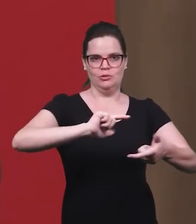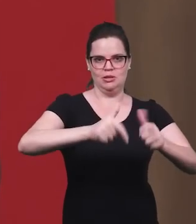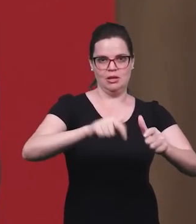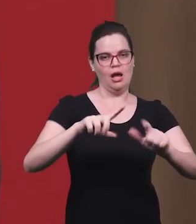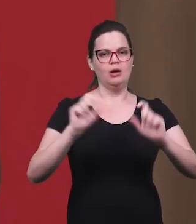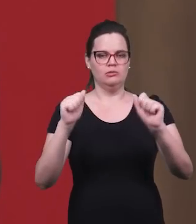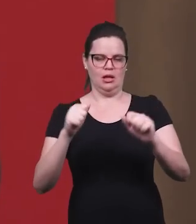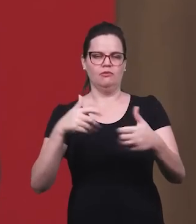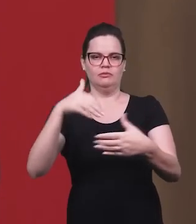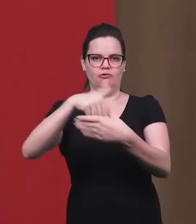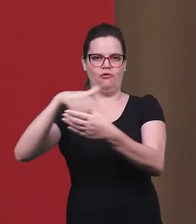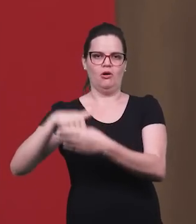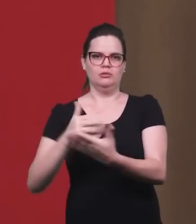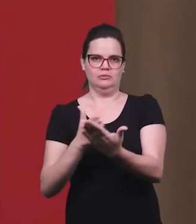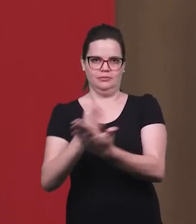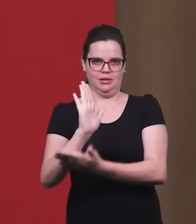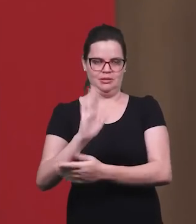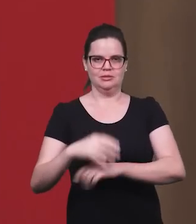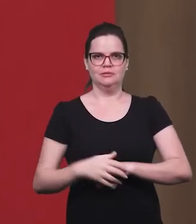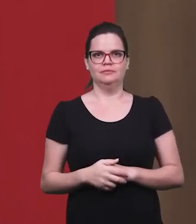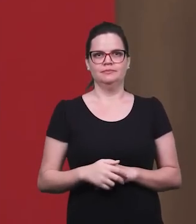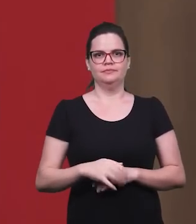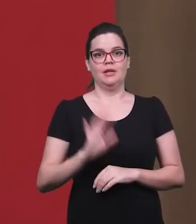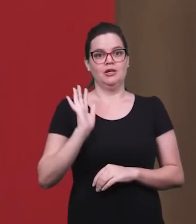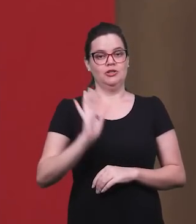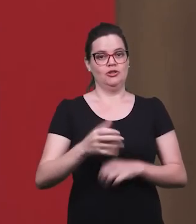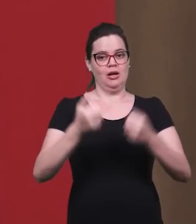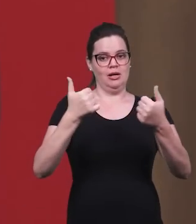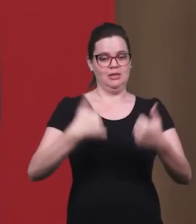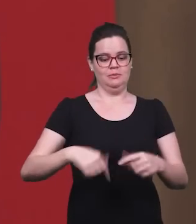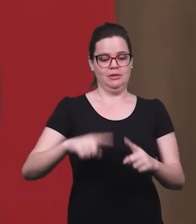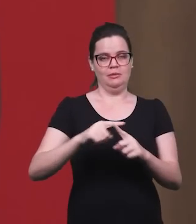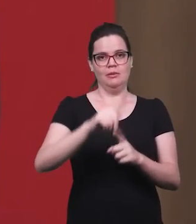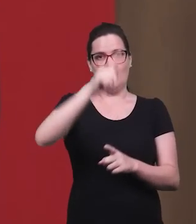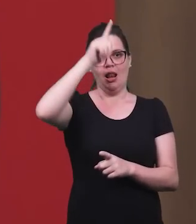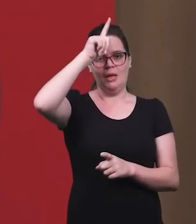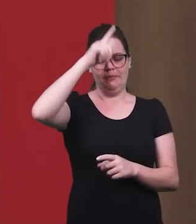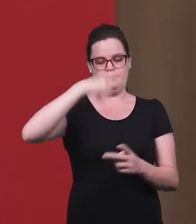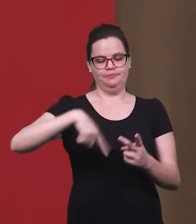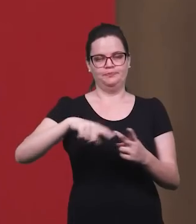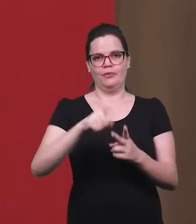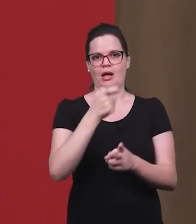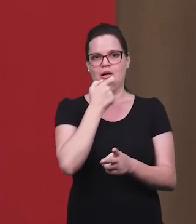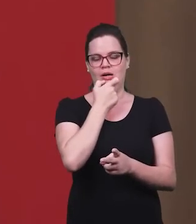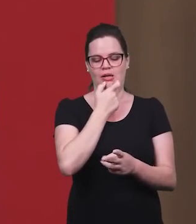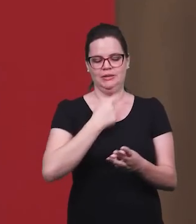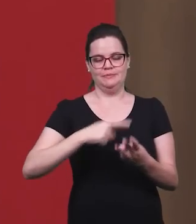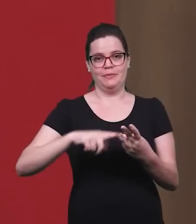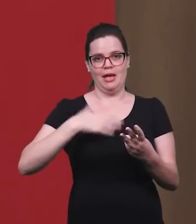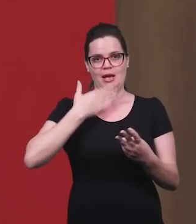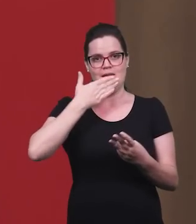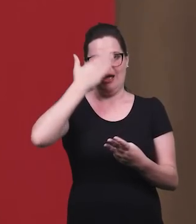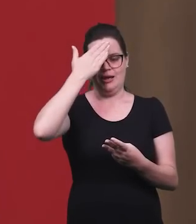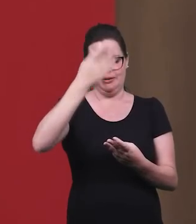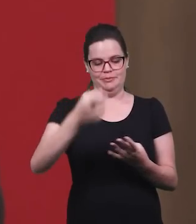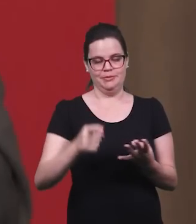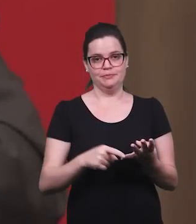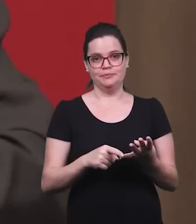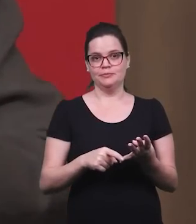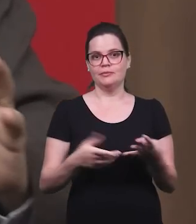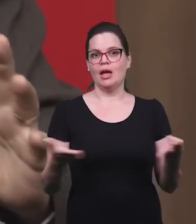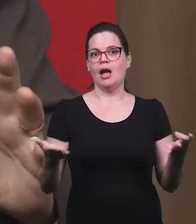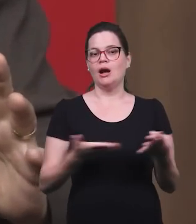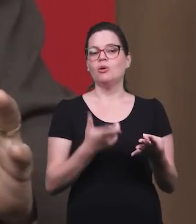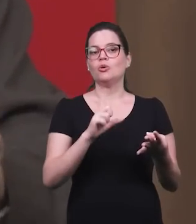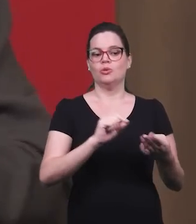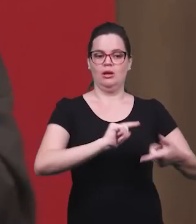dizer o seguinte: nós falamos aqui de alemães, falamos de ingleses, falamos de árabes e estamos falando de